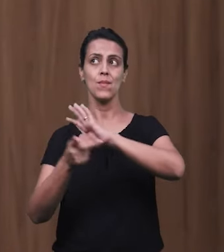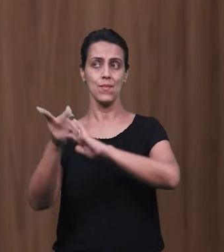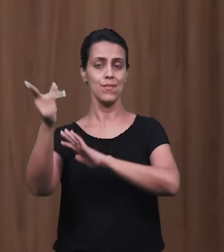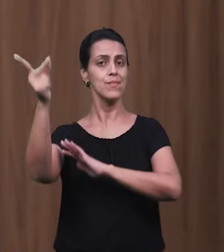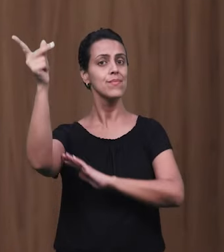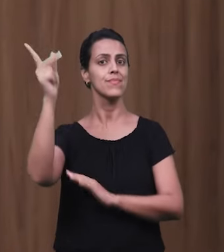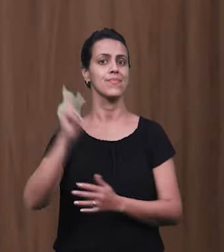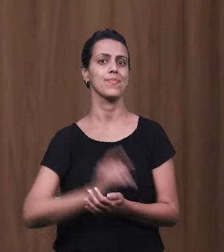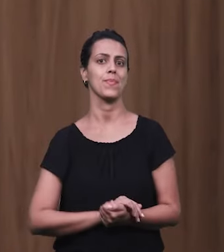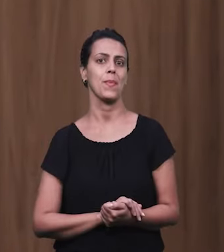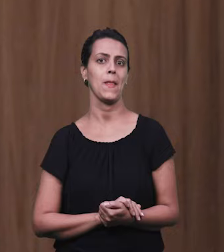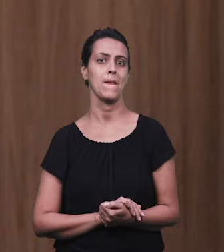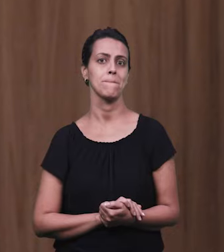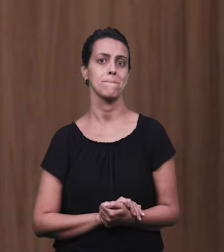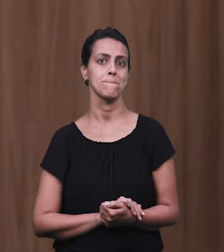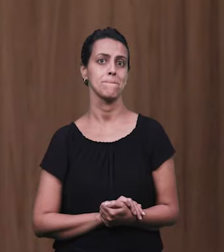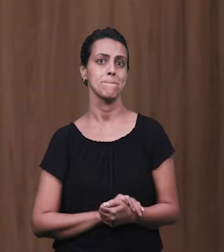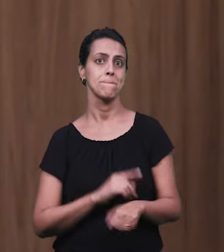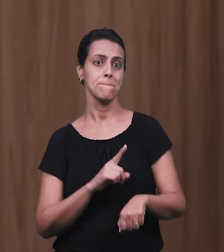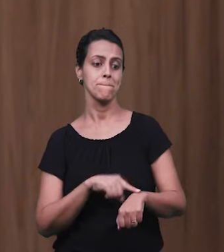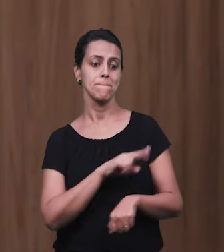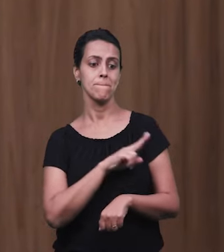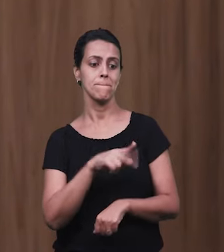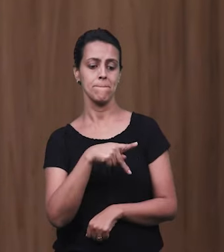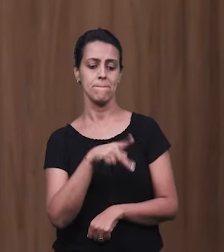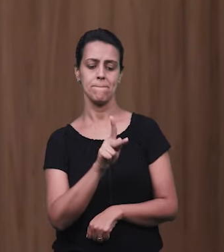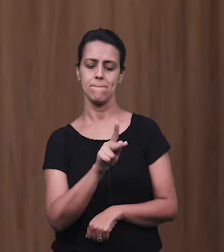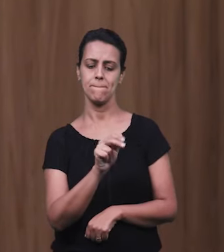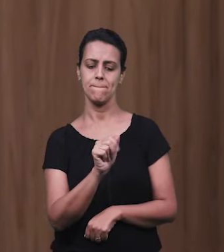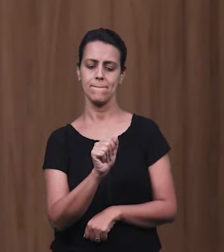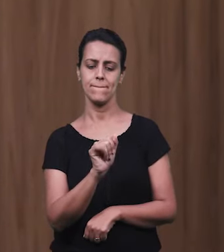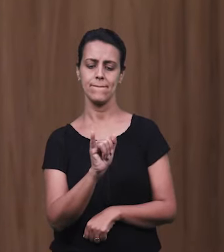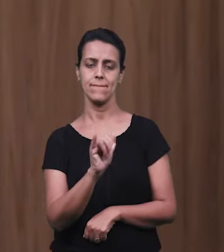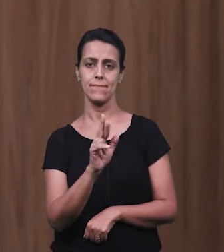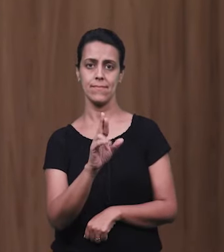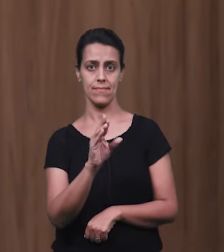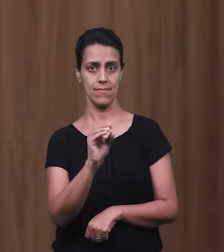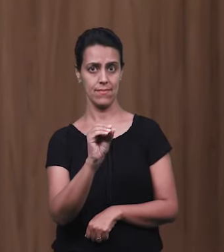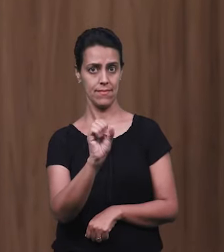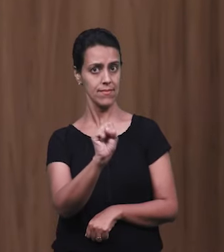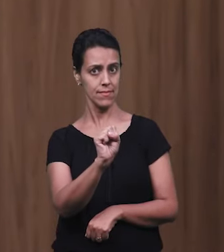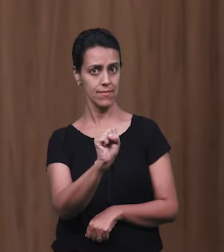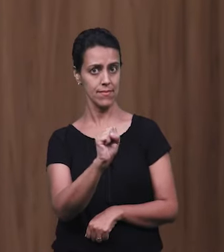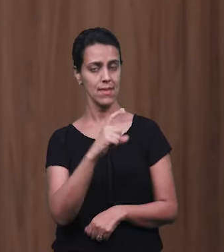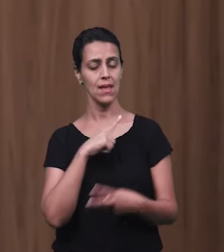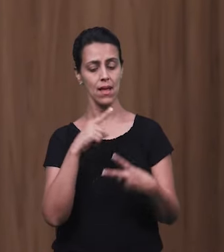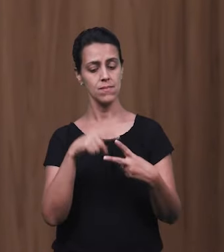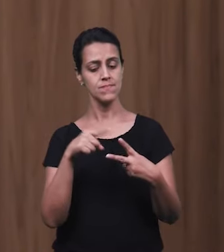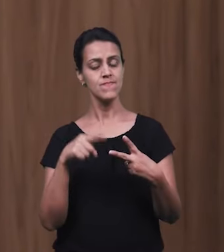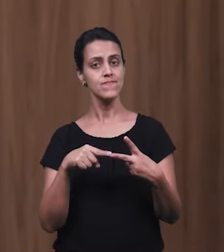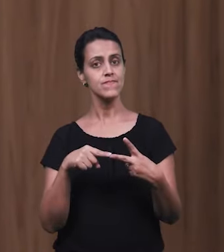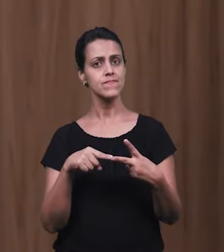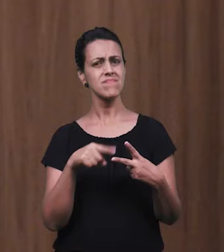2 aspectos que as pessoas não entendem e querem